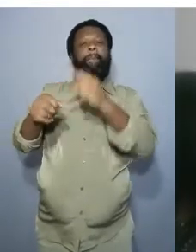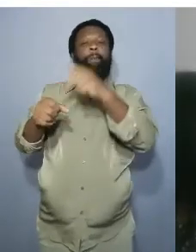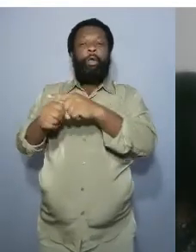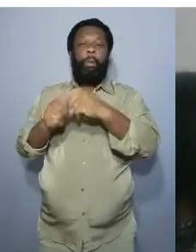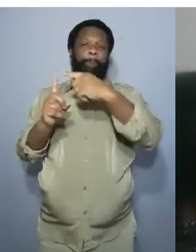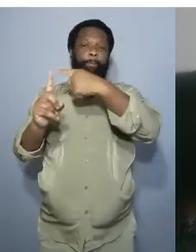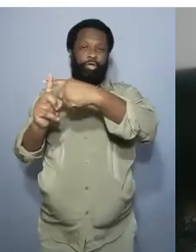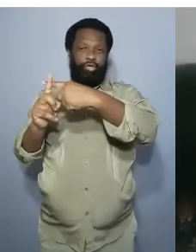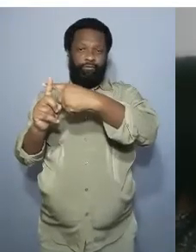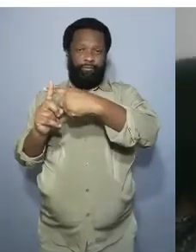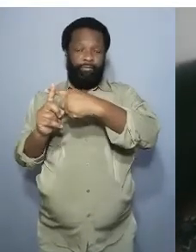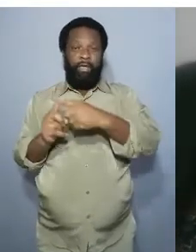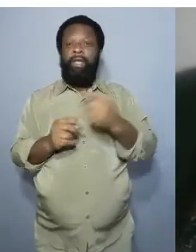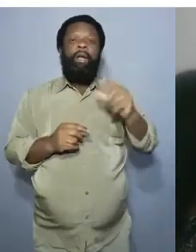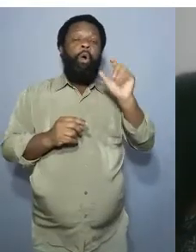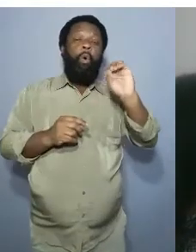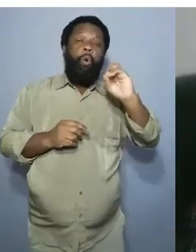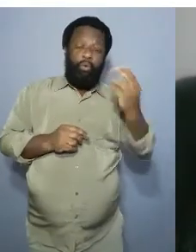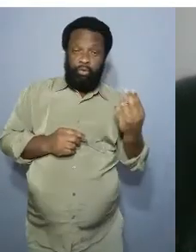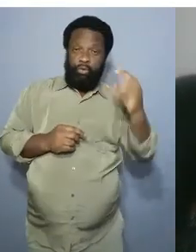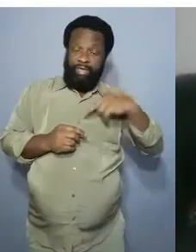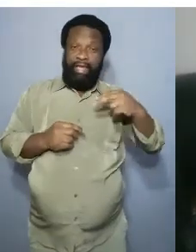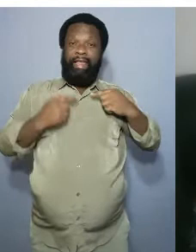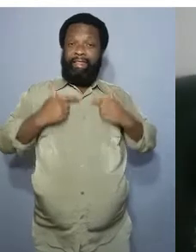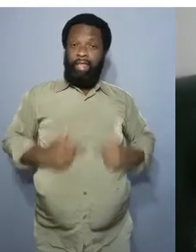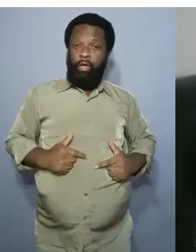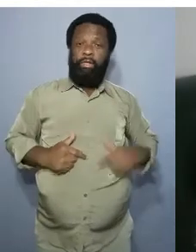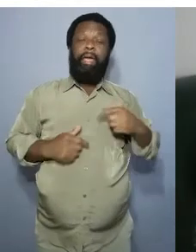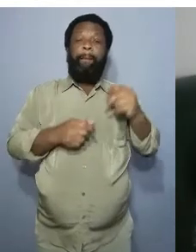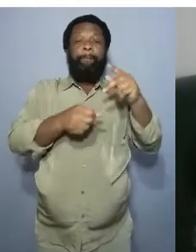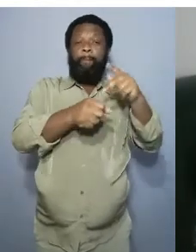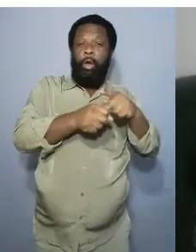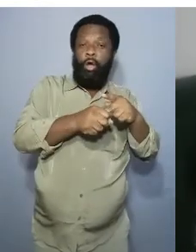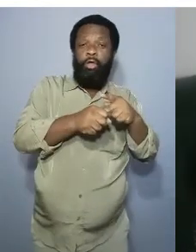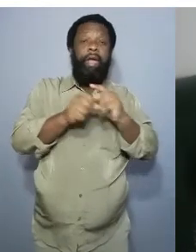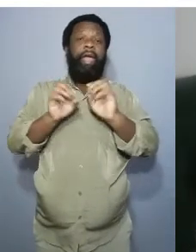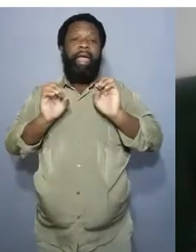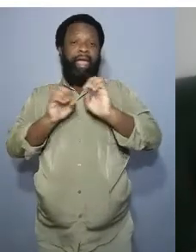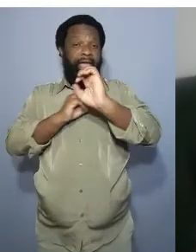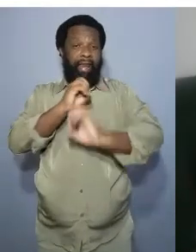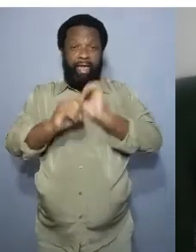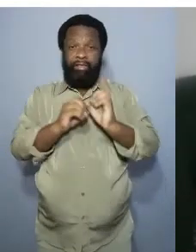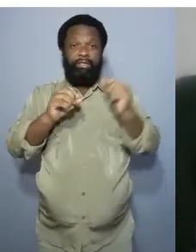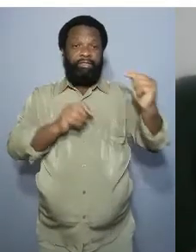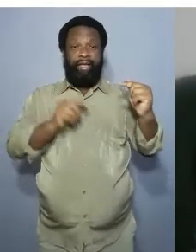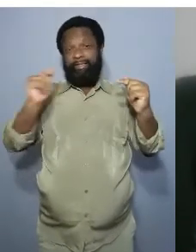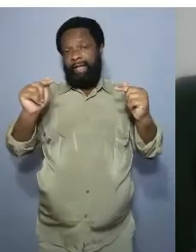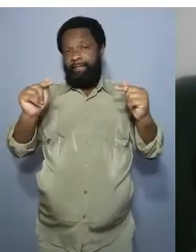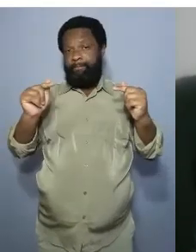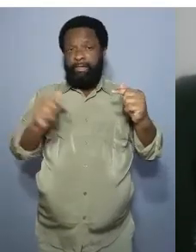cargas positivas. Como isso daqui é um átomo neutro, obrigatoriamente ele tem o mesmo número de elétrons,